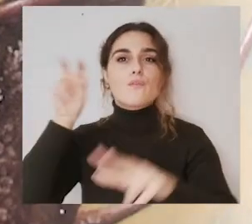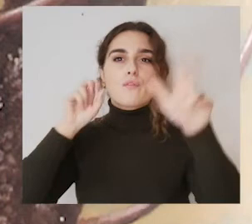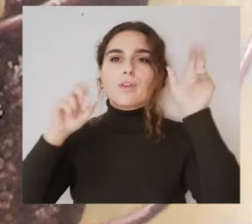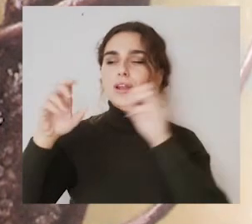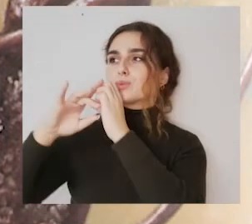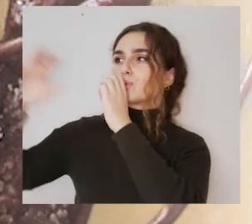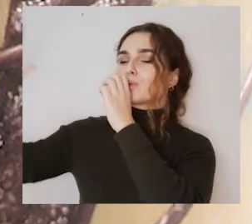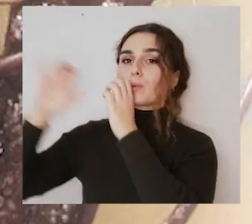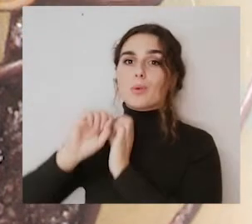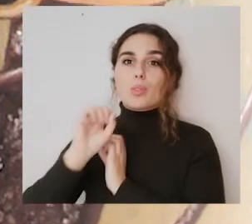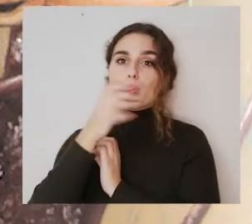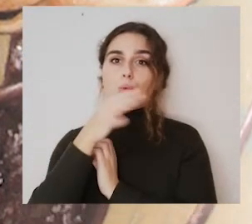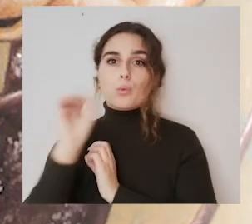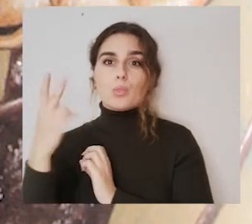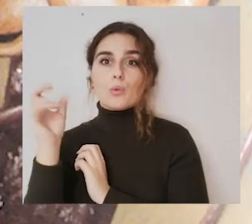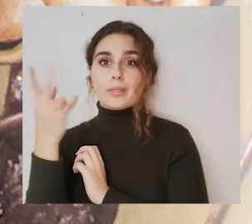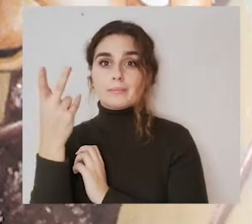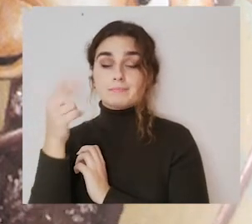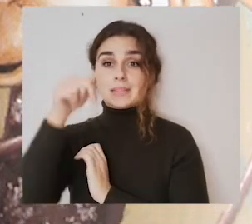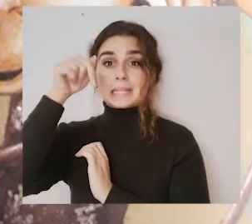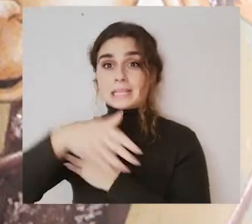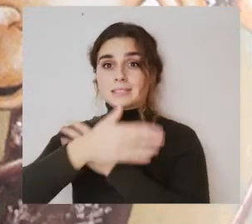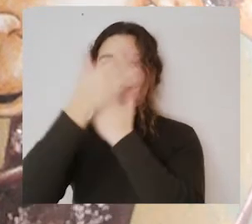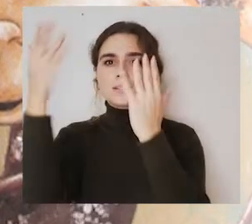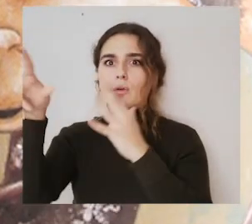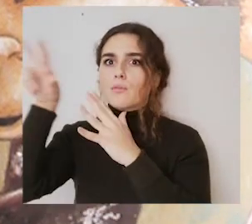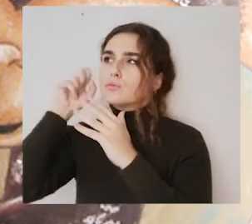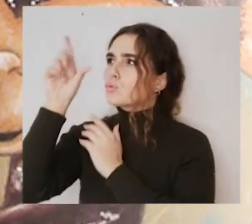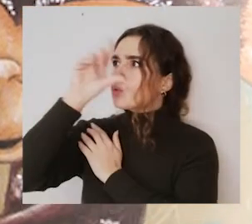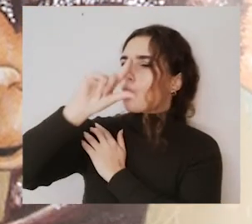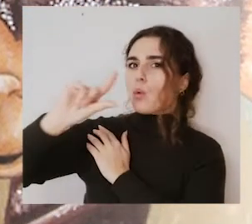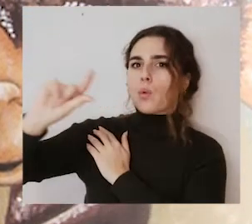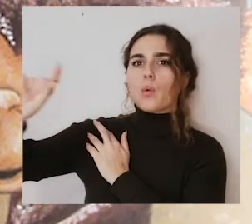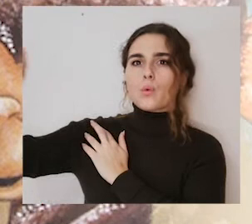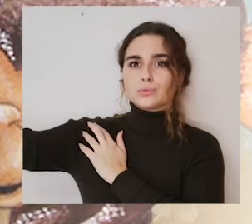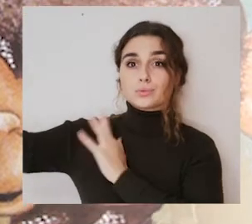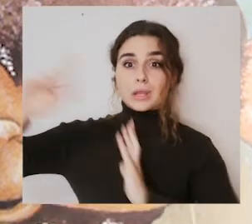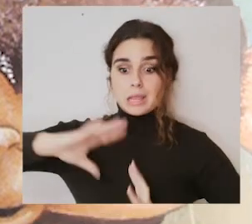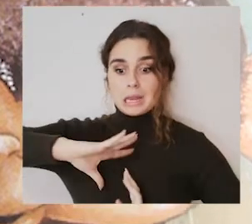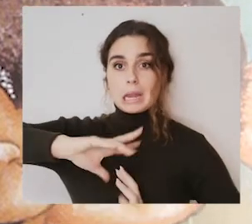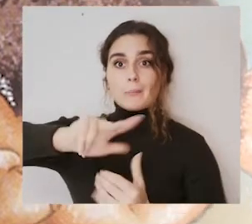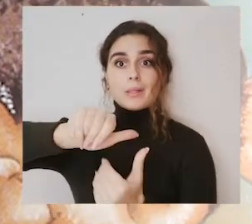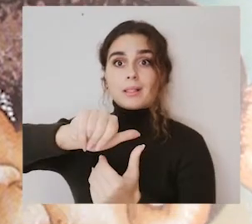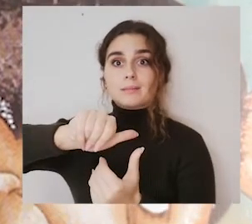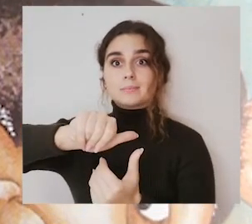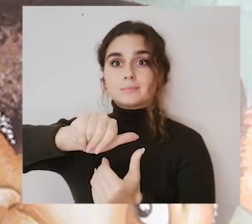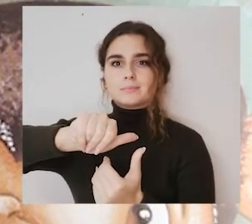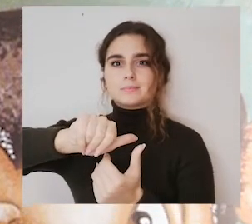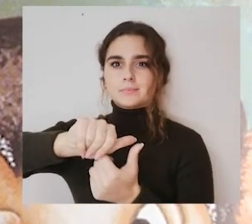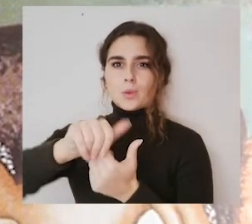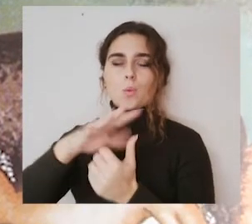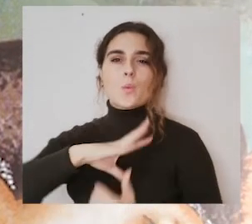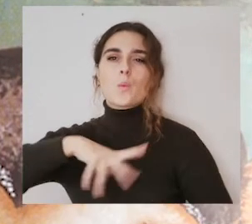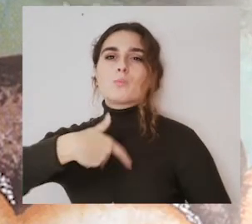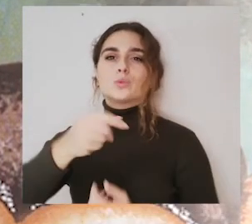Nesse dia, o som da tromba dourada do elefante gigante ouviu-se bem longe, nos quatro cantos da terra. Conta-se que o